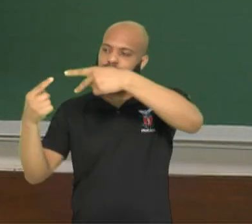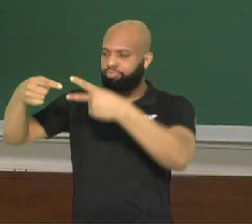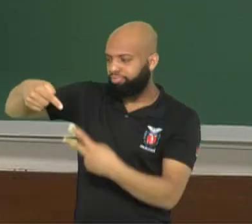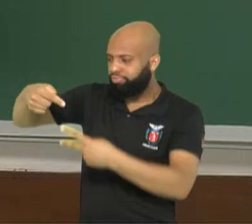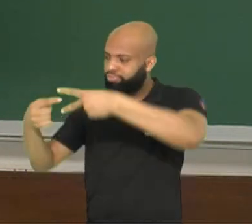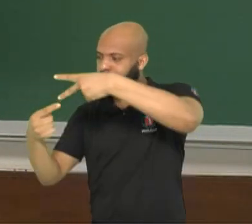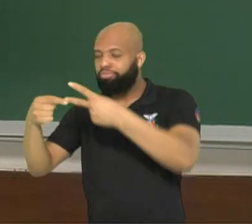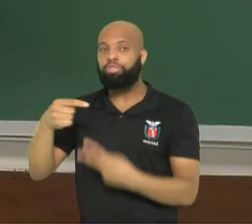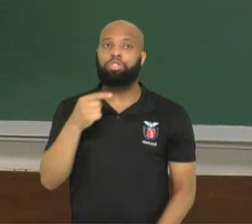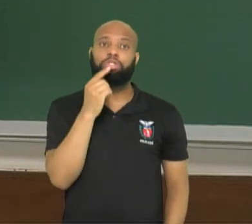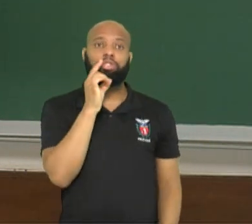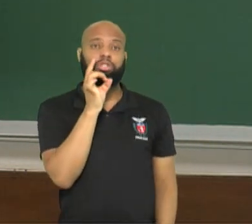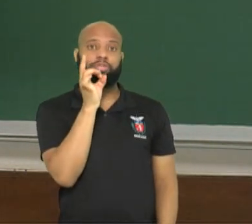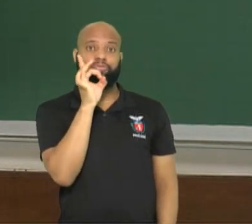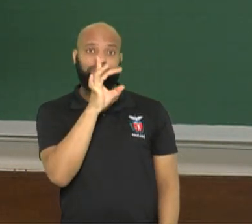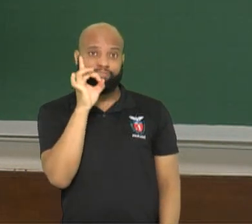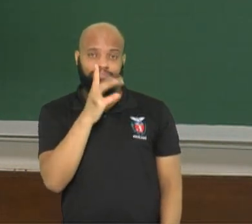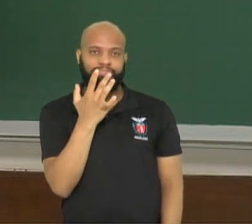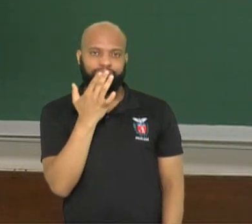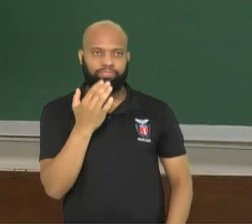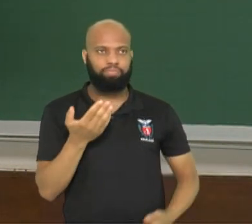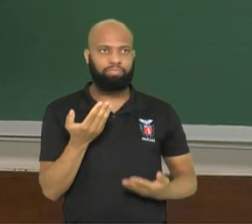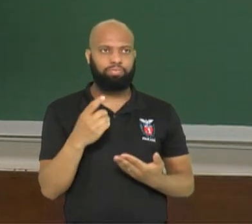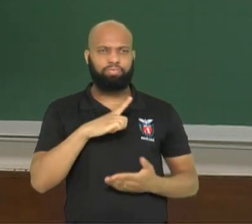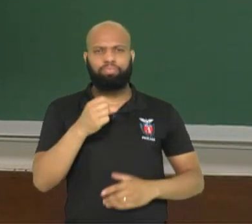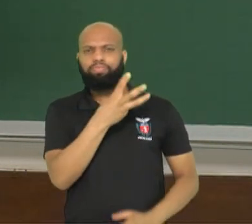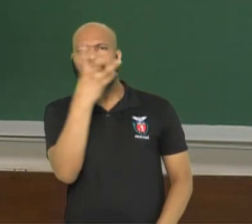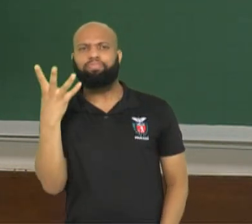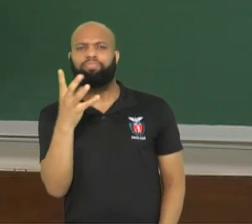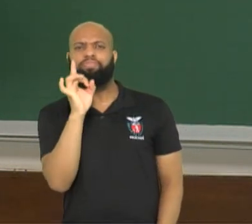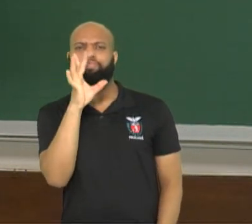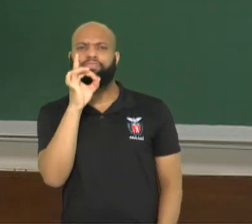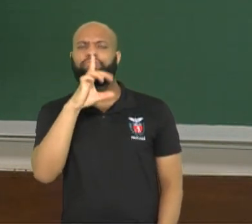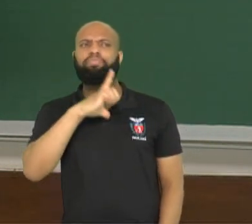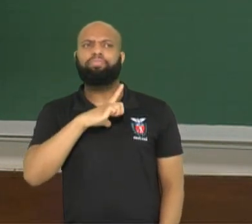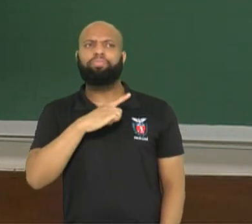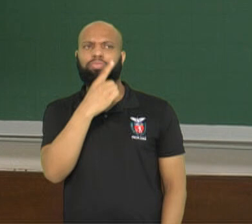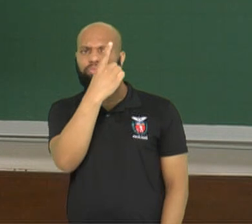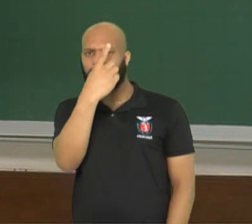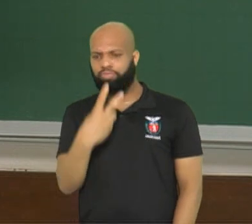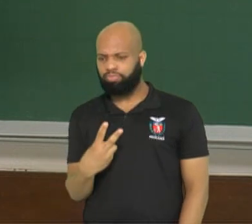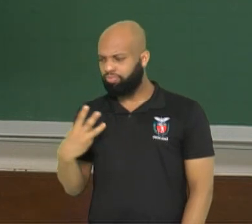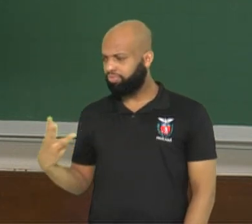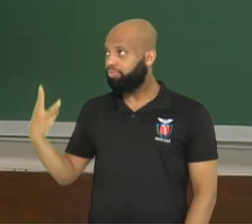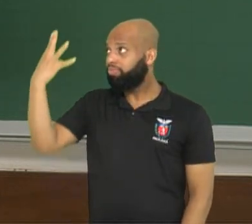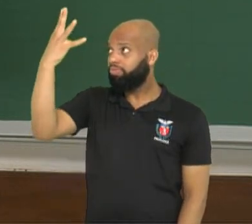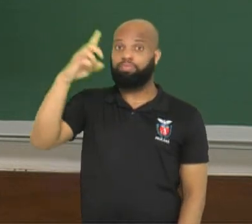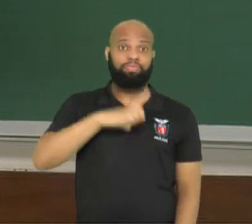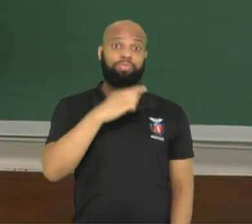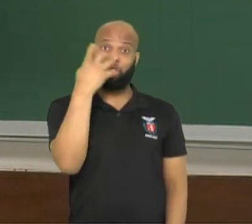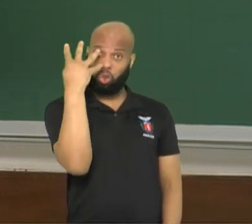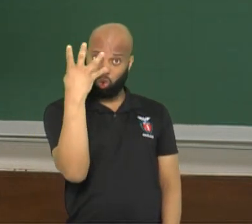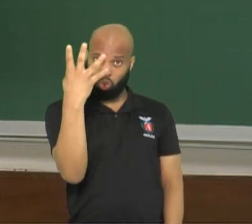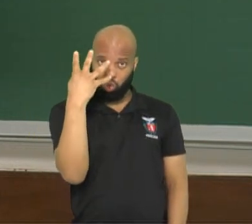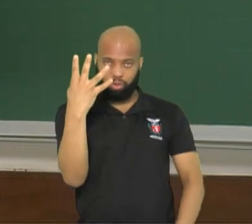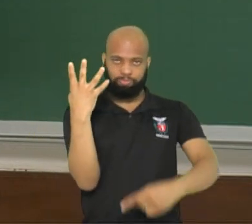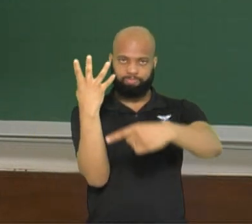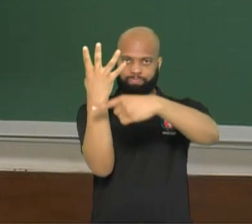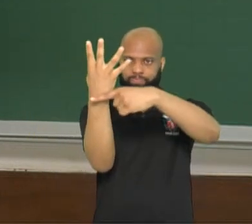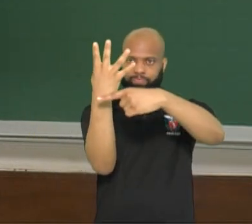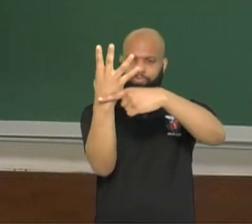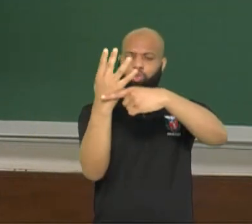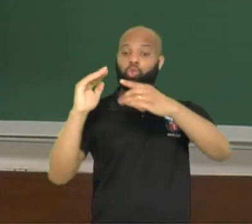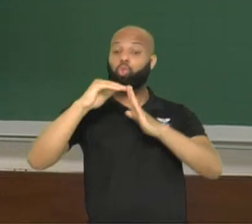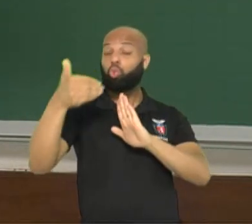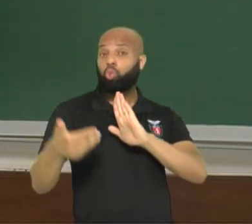na cor verde. Então, quantos setores verdinhos nós temos? 1, 2, 3 e 4. 4